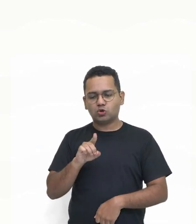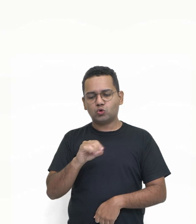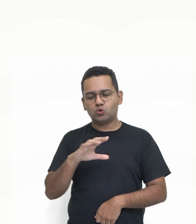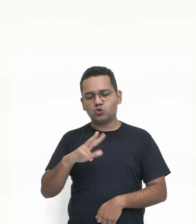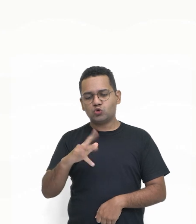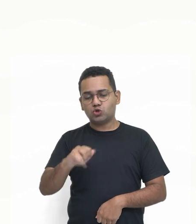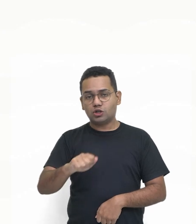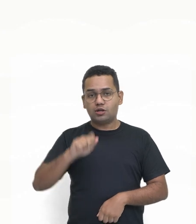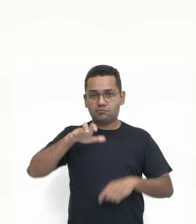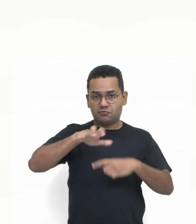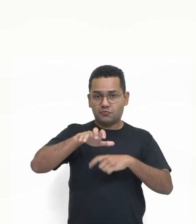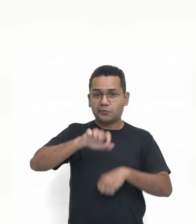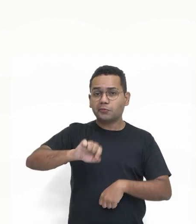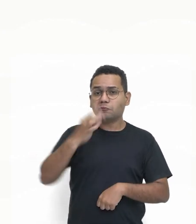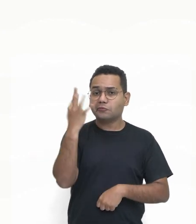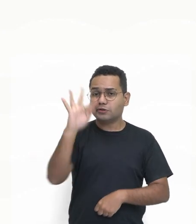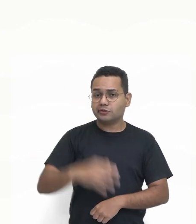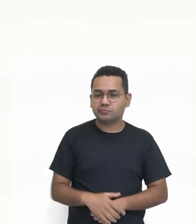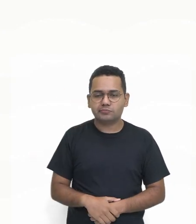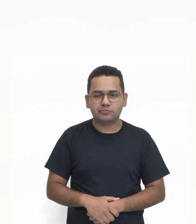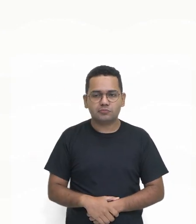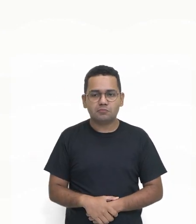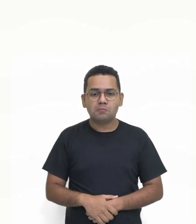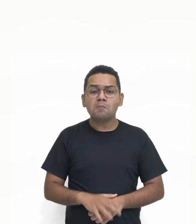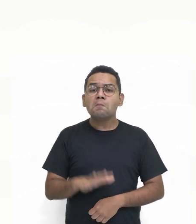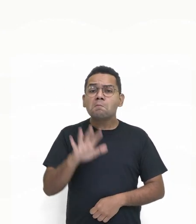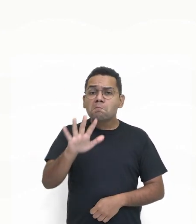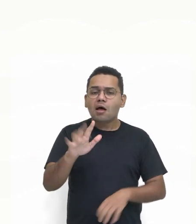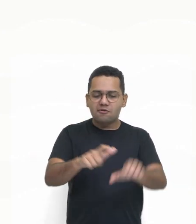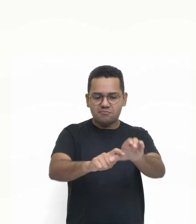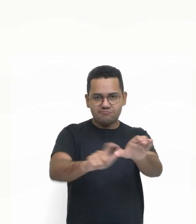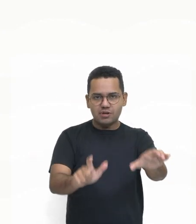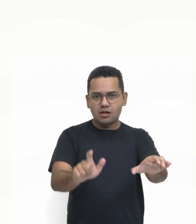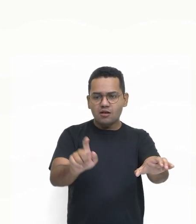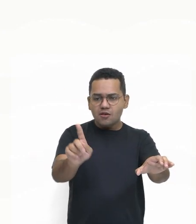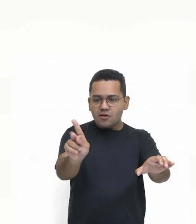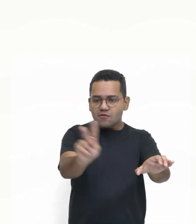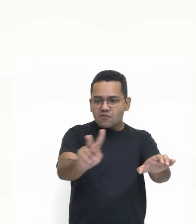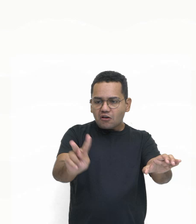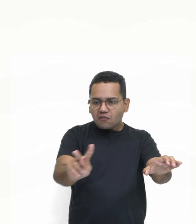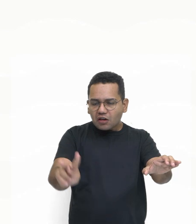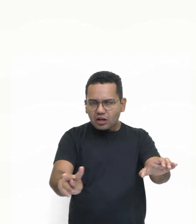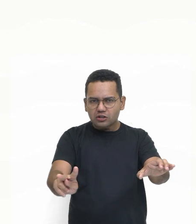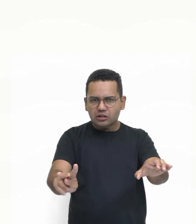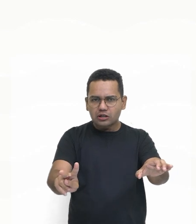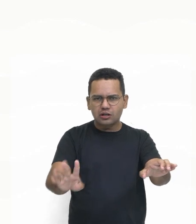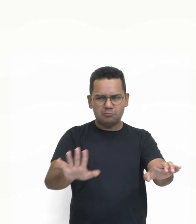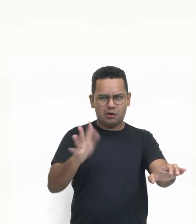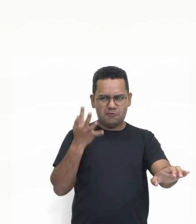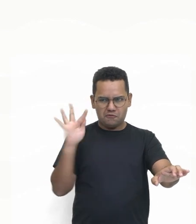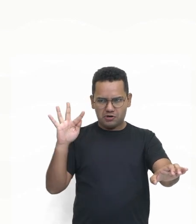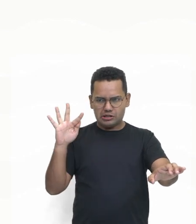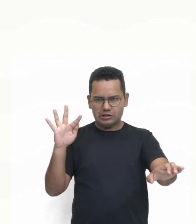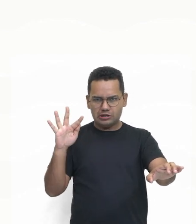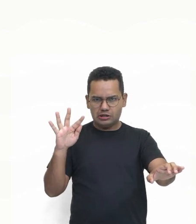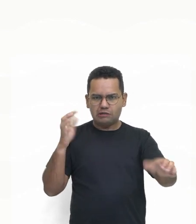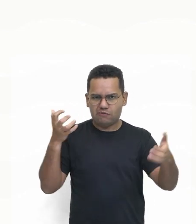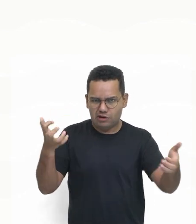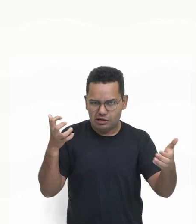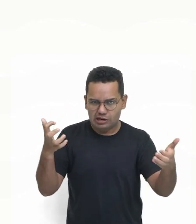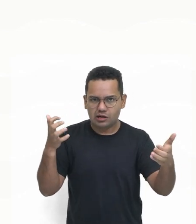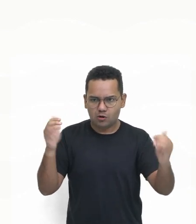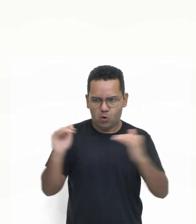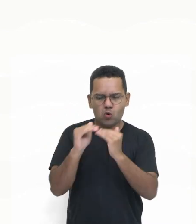dominada pelos franceses. Quando tem essa independência do Vietnã, claro que os franceses não vão ficar de mãos atadas, né? Não vão ficar de